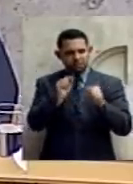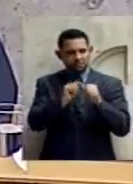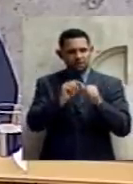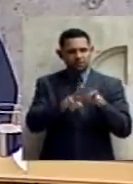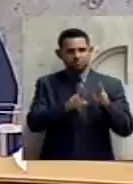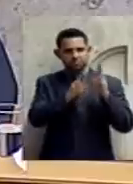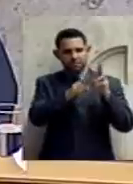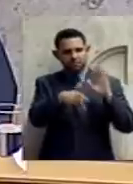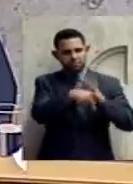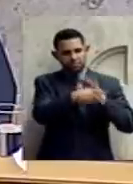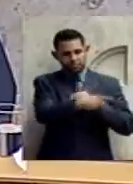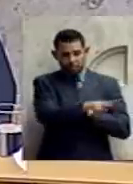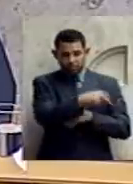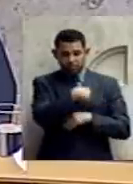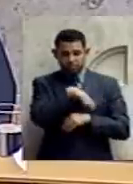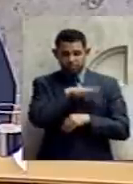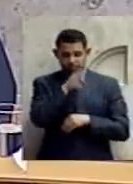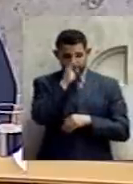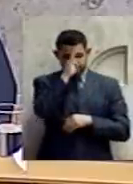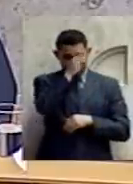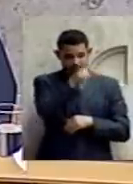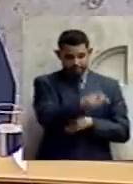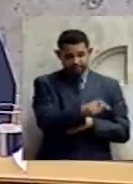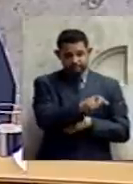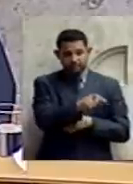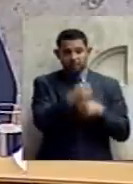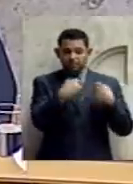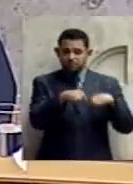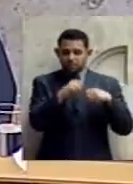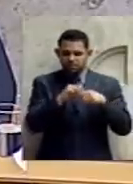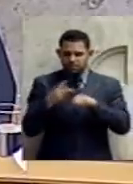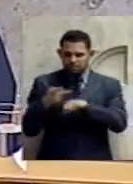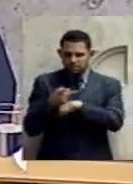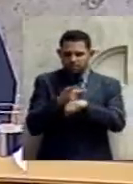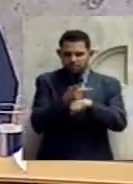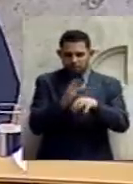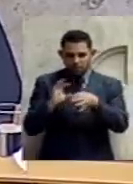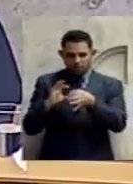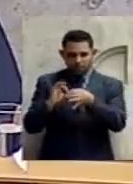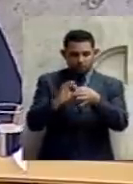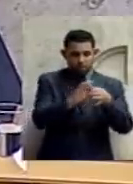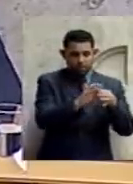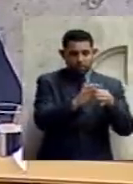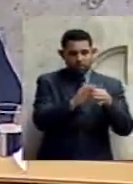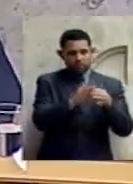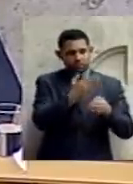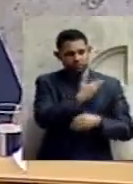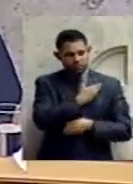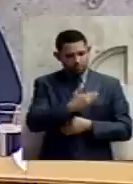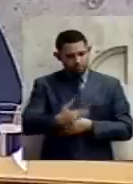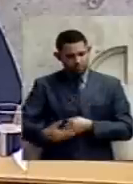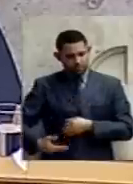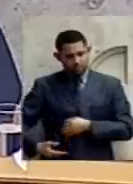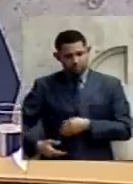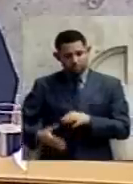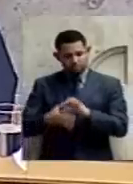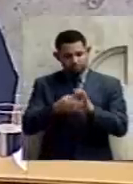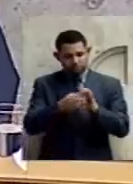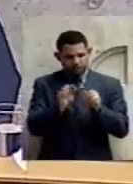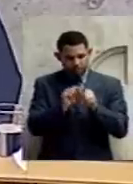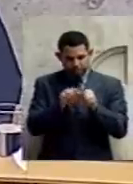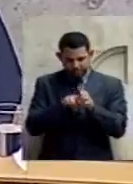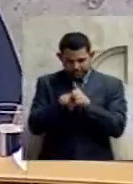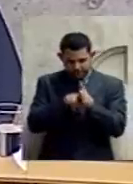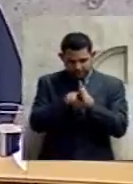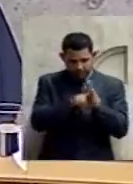papel relevantíssimo. O que se deve buscar é o trabalho integrado das instituições do Estado na coleta das